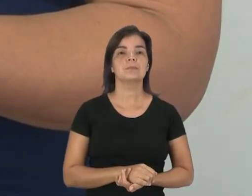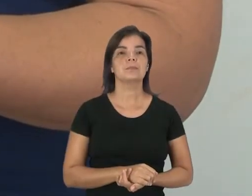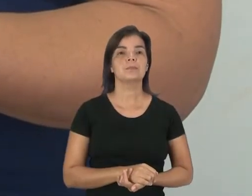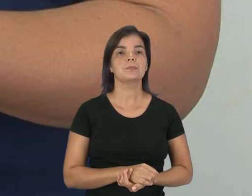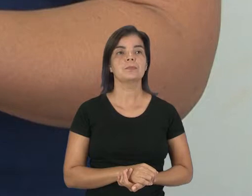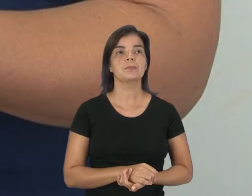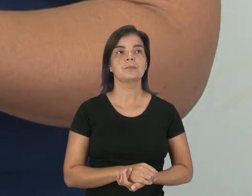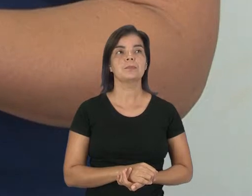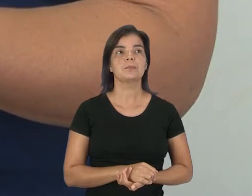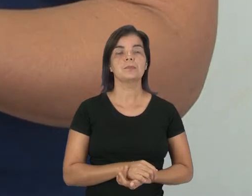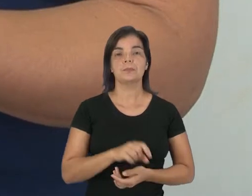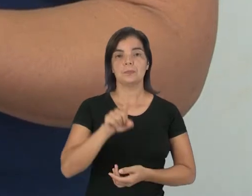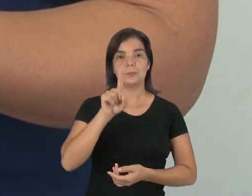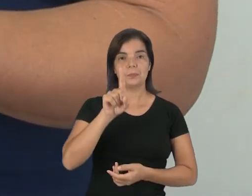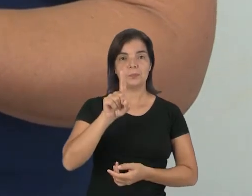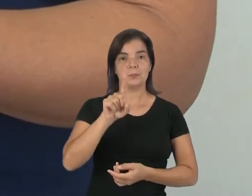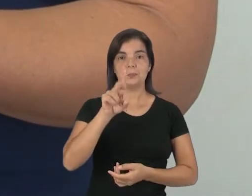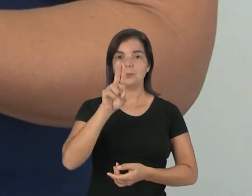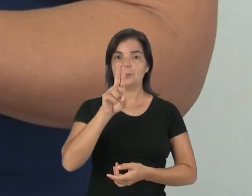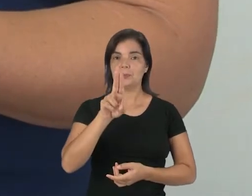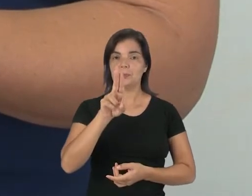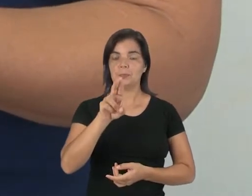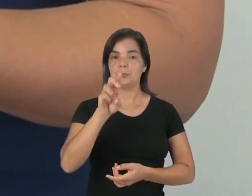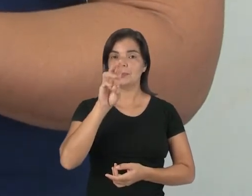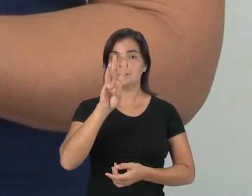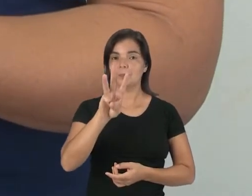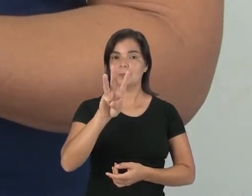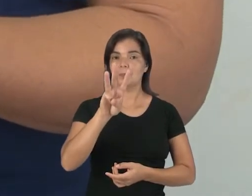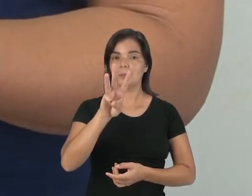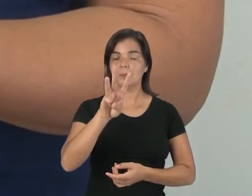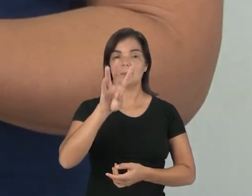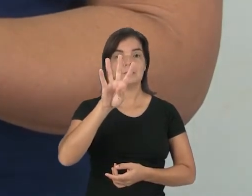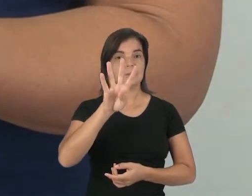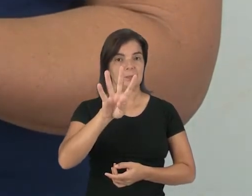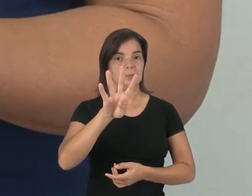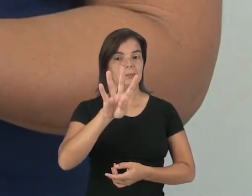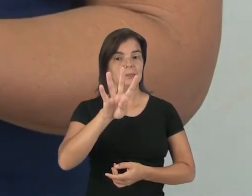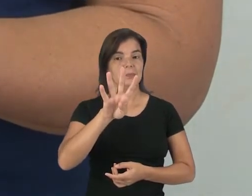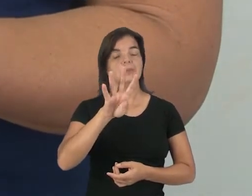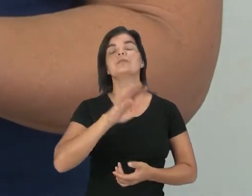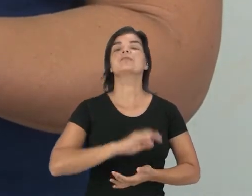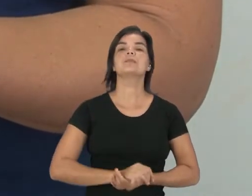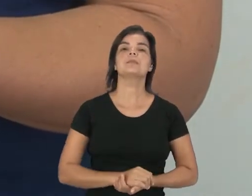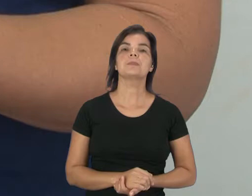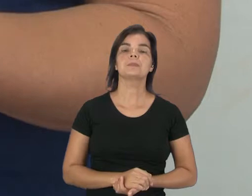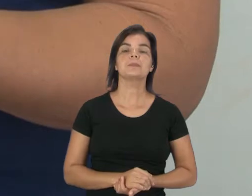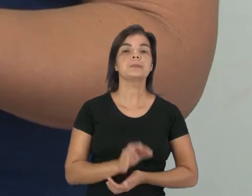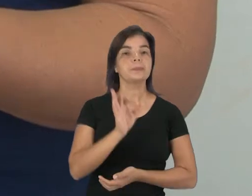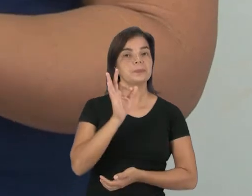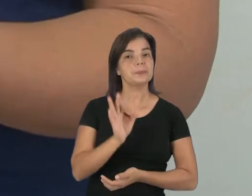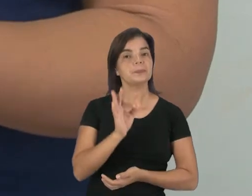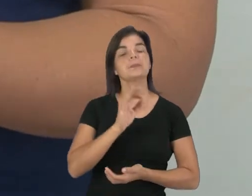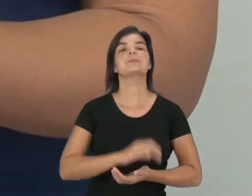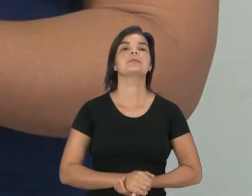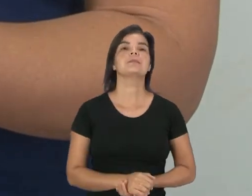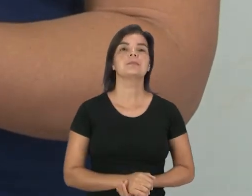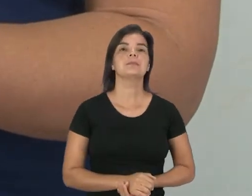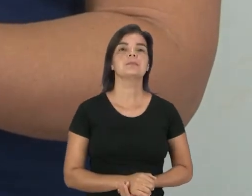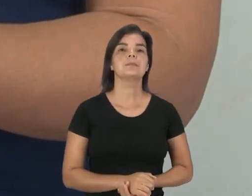Nós temos 1, 2, 3, 4 arestas na nossa base, certo?